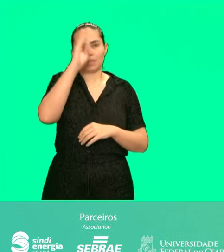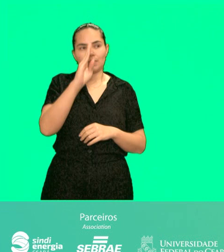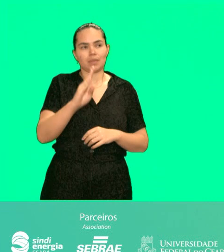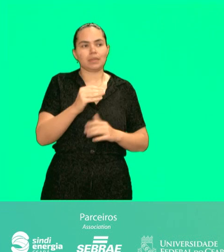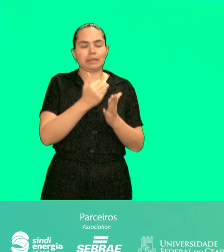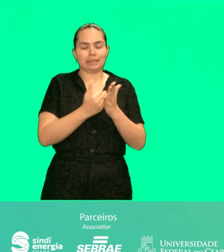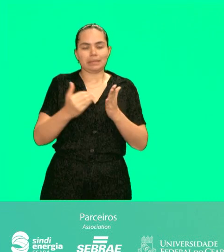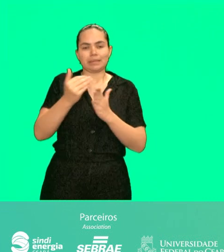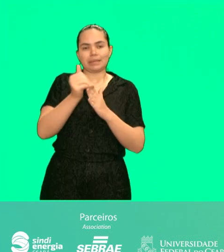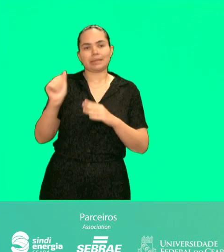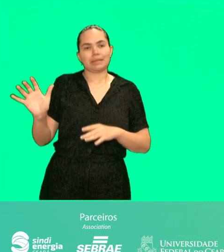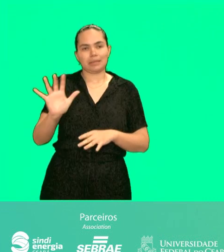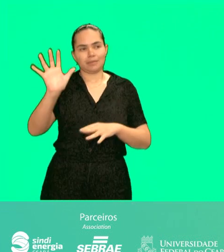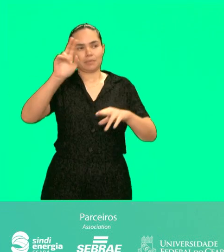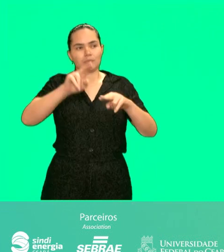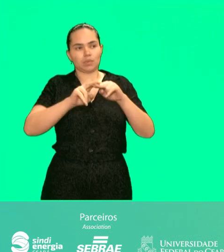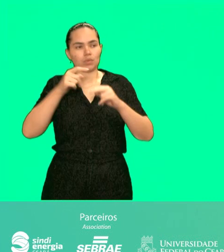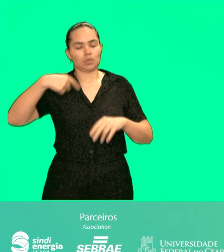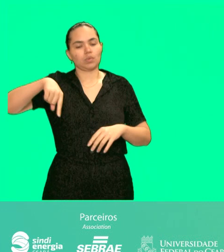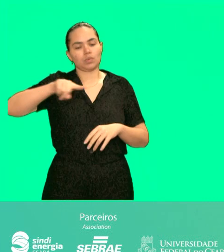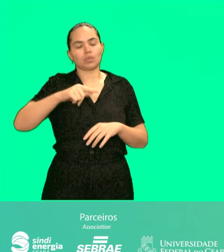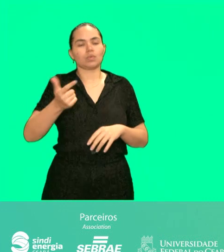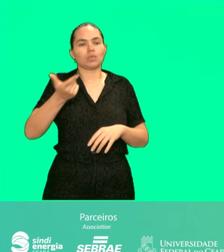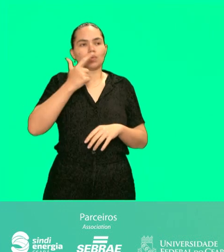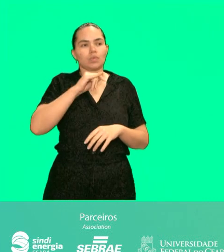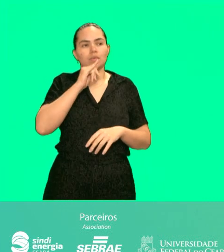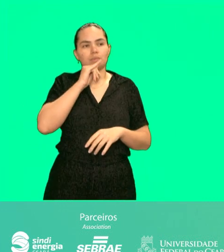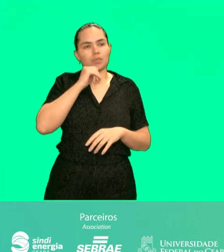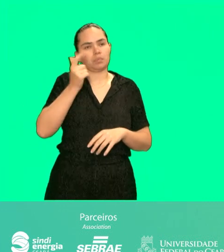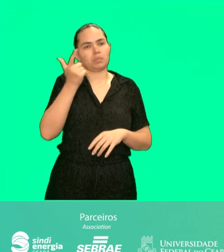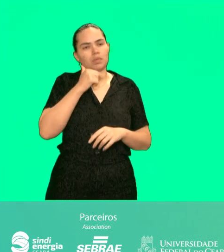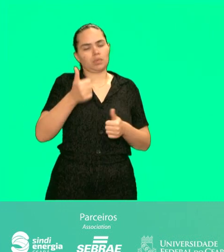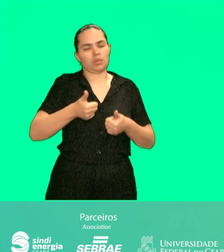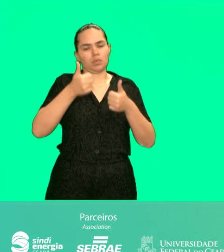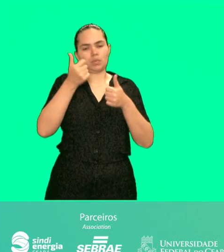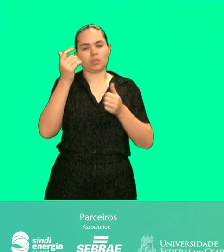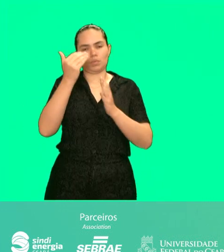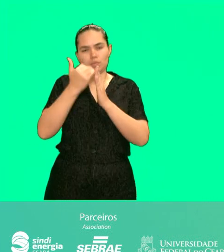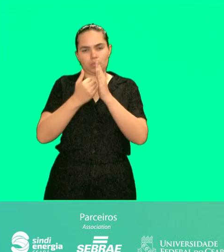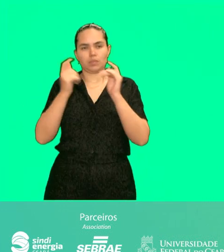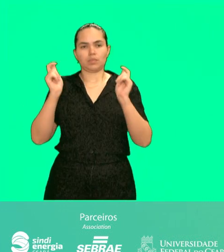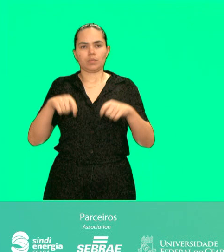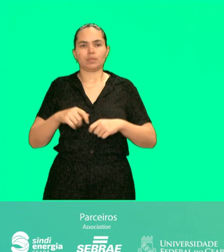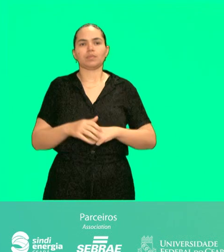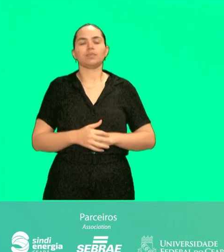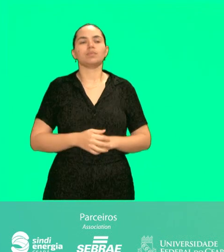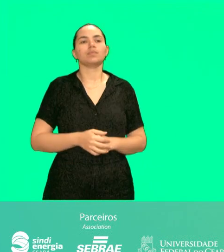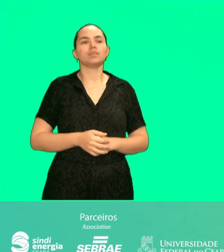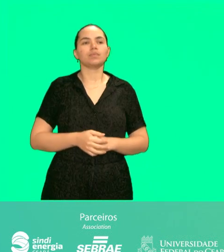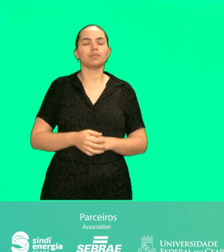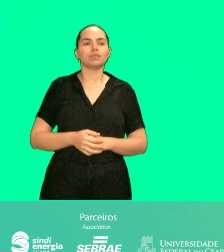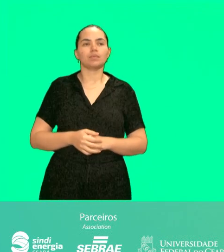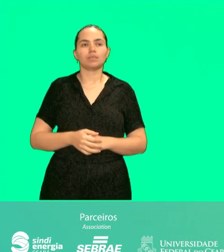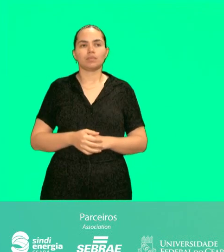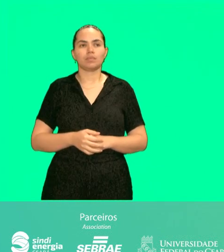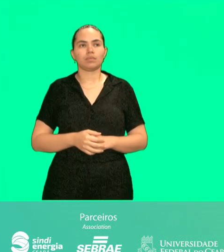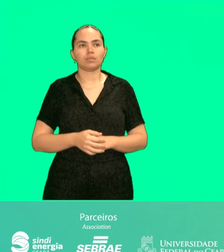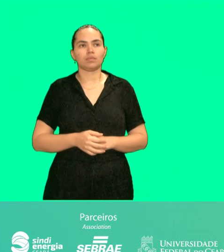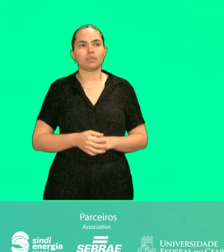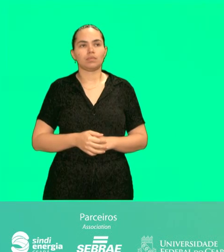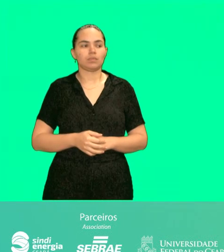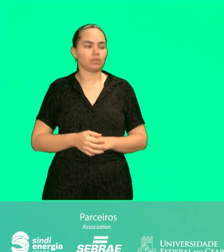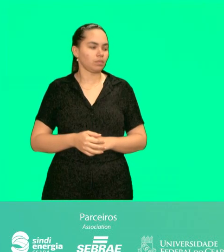We elevado. know that in Né? Brazil Então, a this gente is consegue otimizar isso the costs bastante. are high. Ok? We can optimize this a lot.